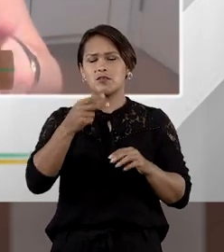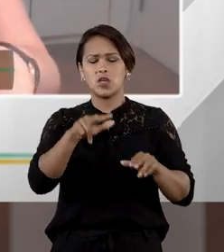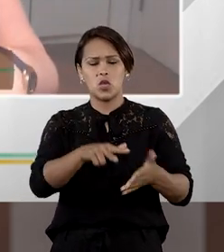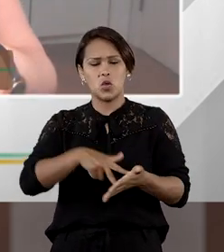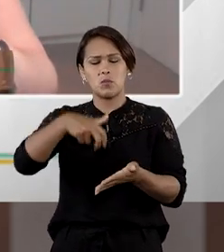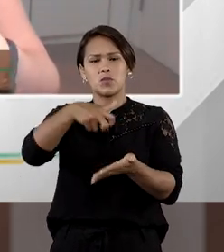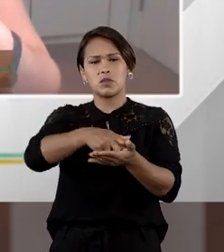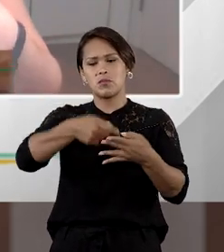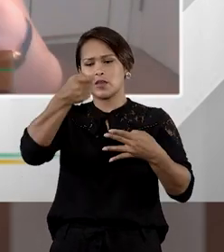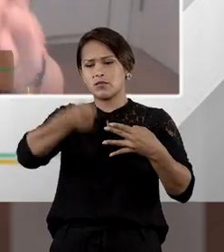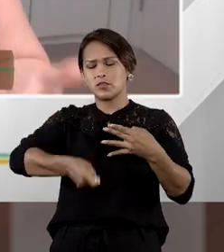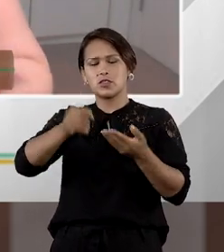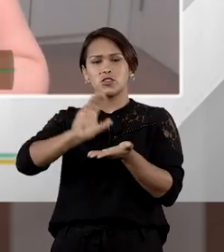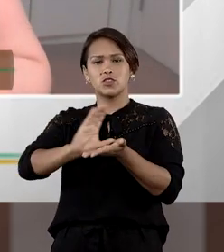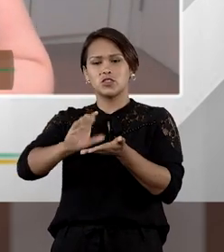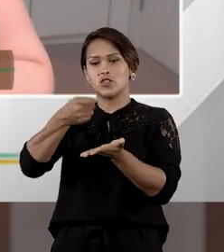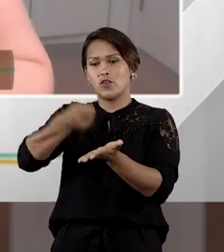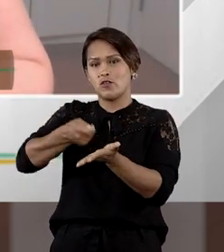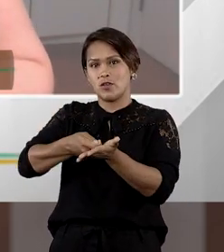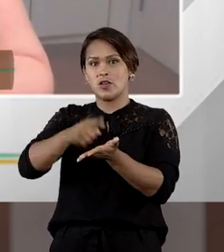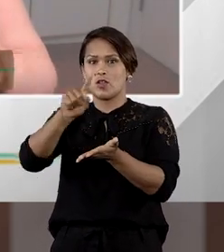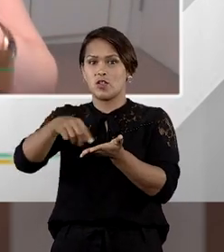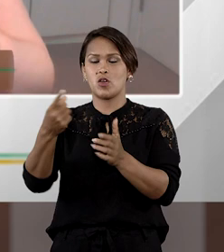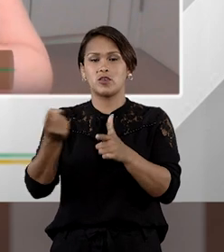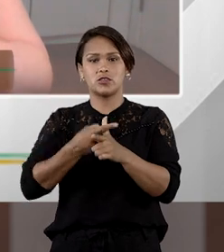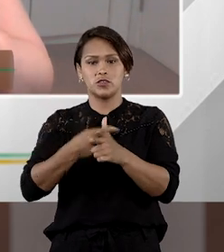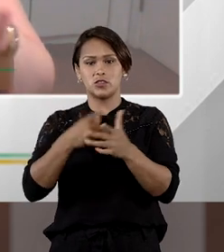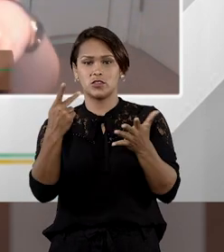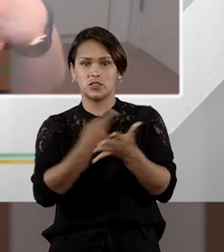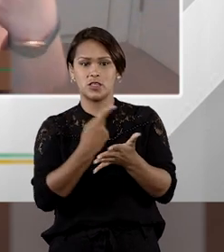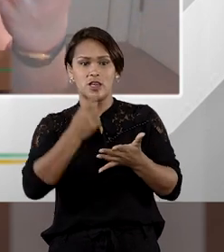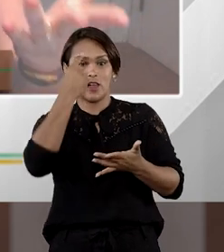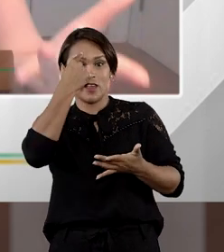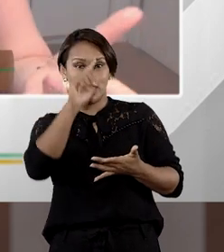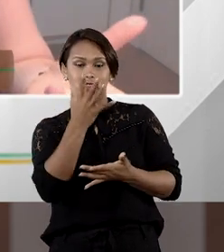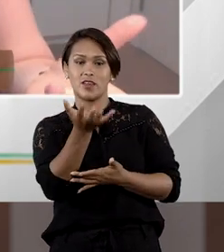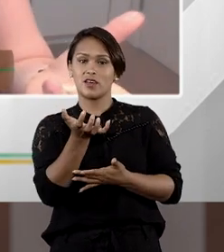cumprimento da sentença, que fixou alimentos diante da inadimplência, a ideia